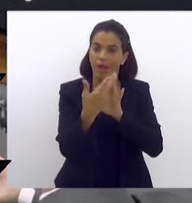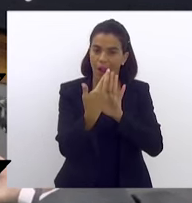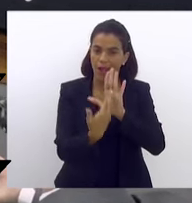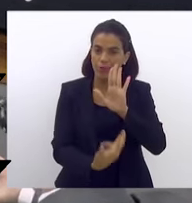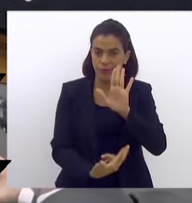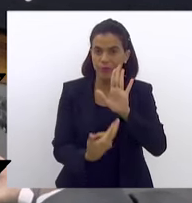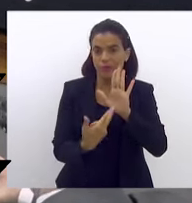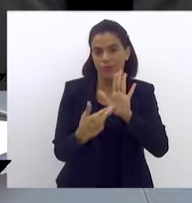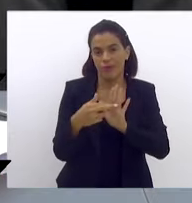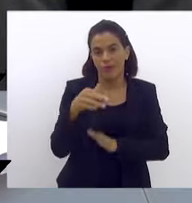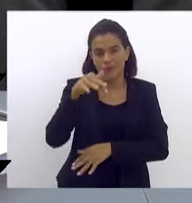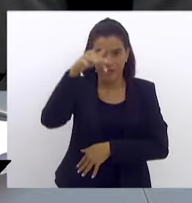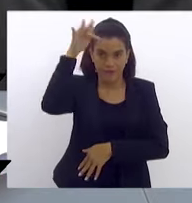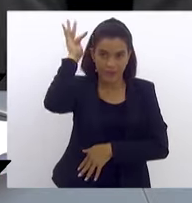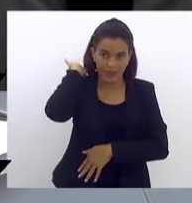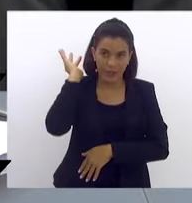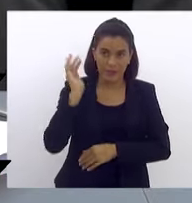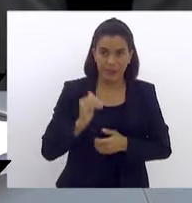Deputado Fred